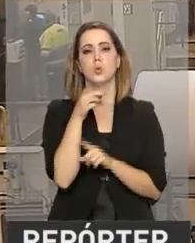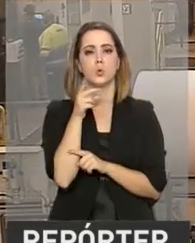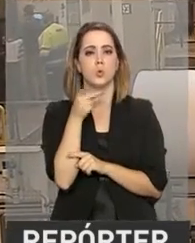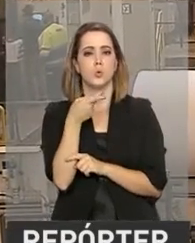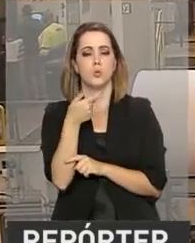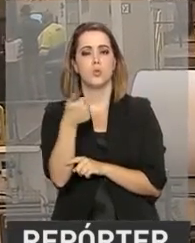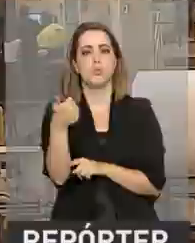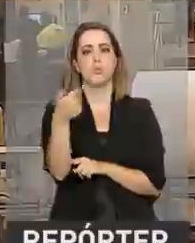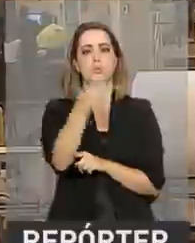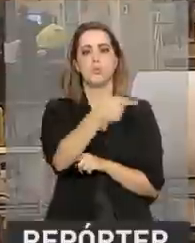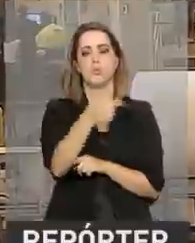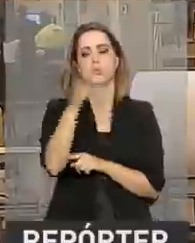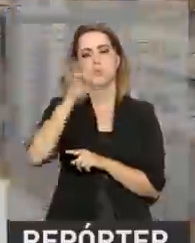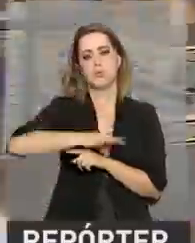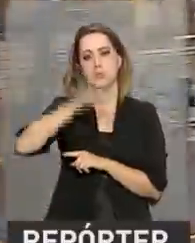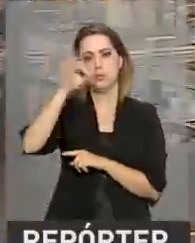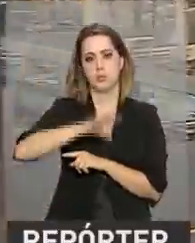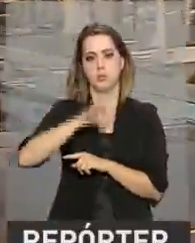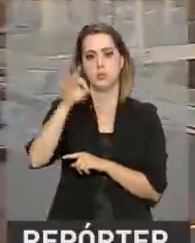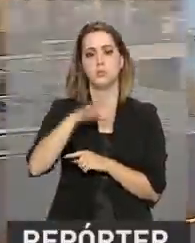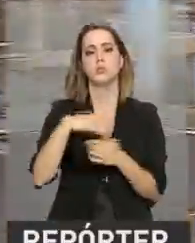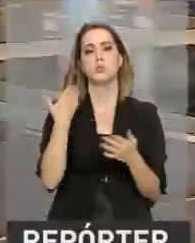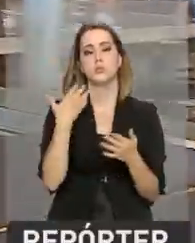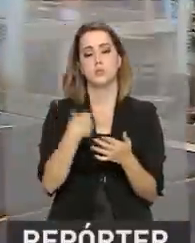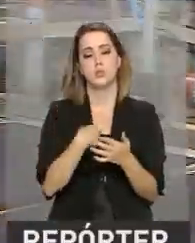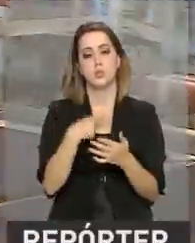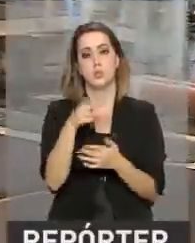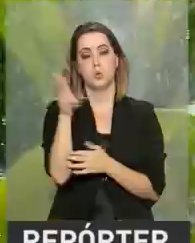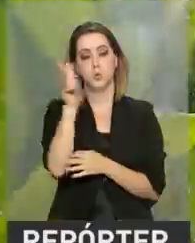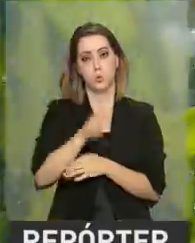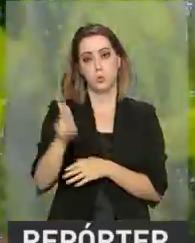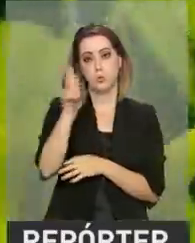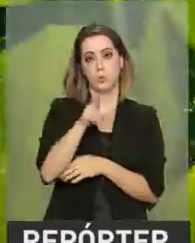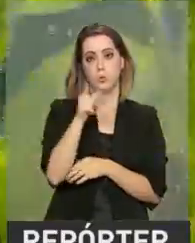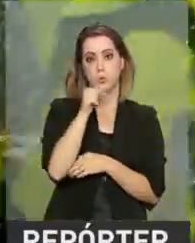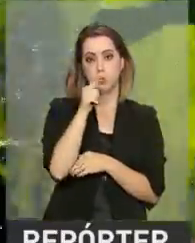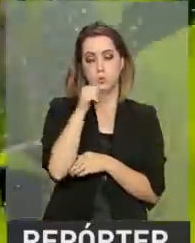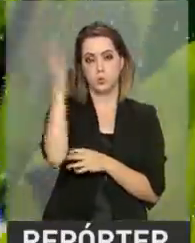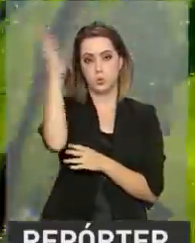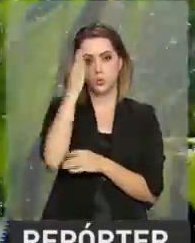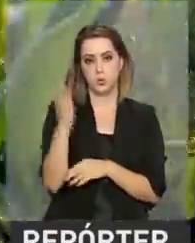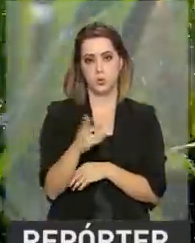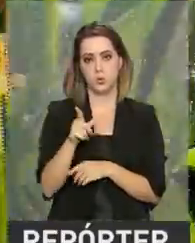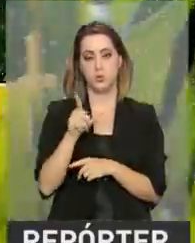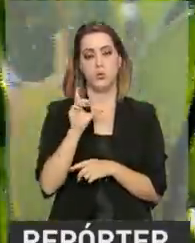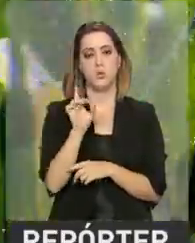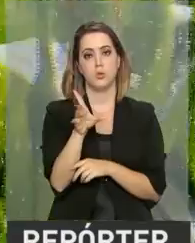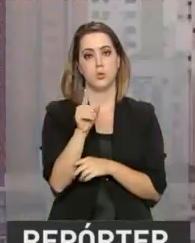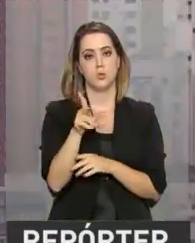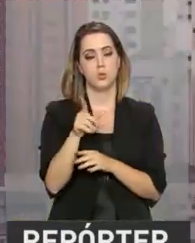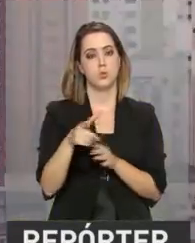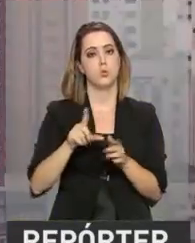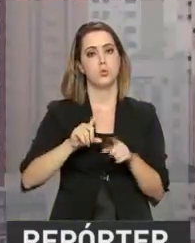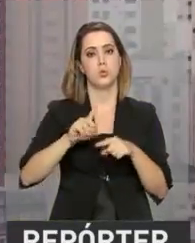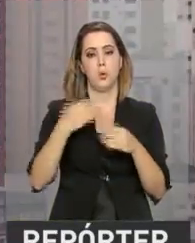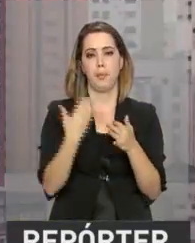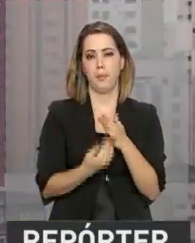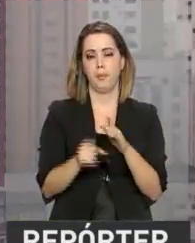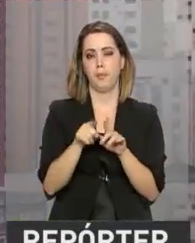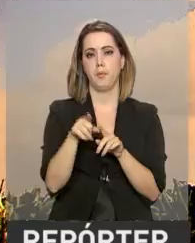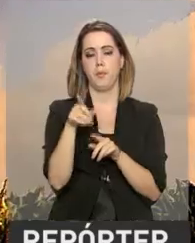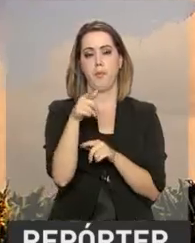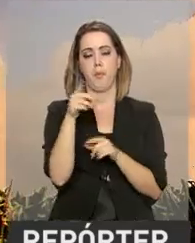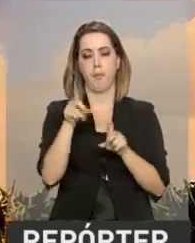17% da vazão de água retirada no brasil fica atrás apenas da irrigação e do uso nas